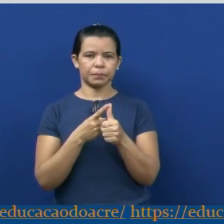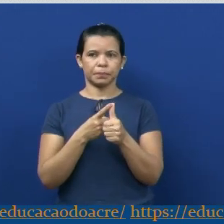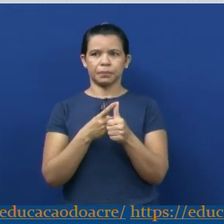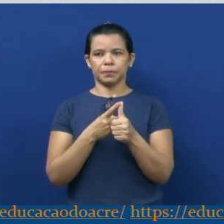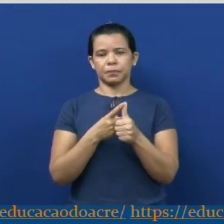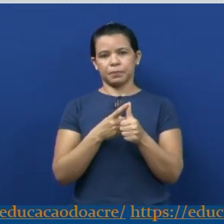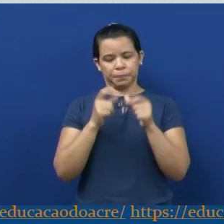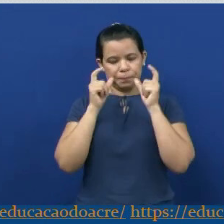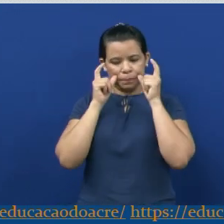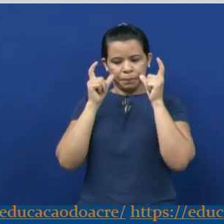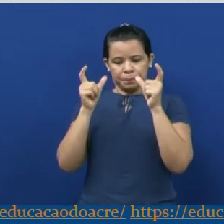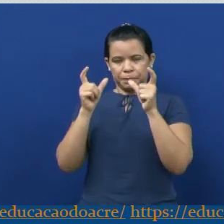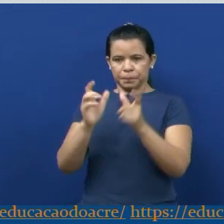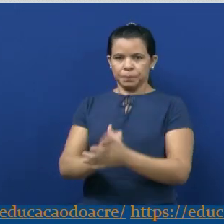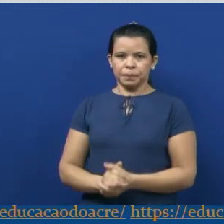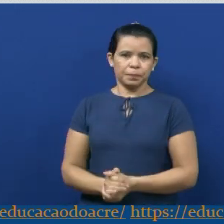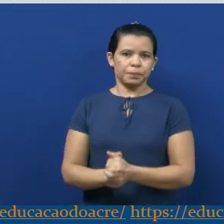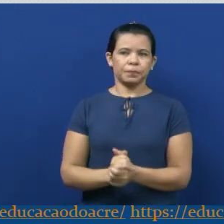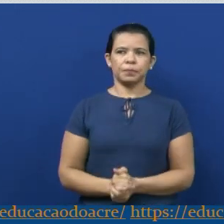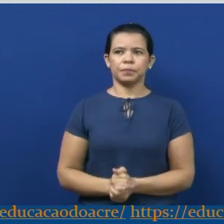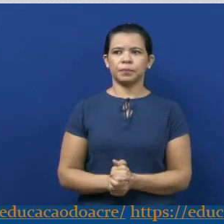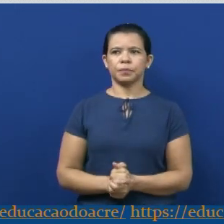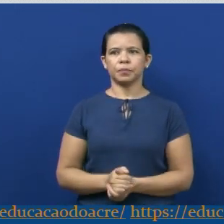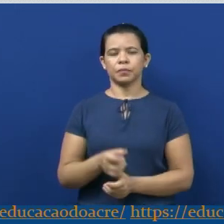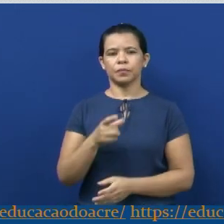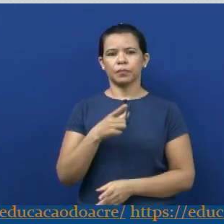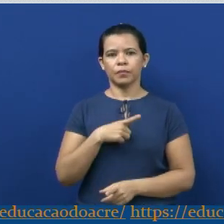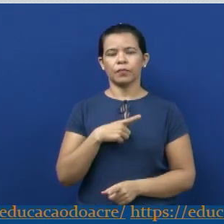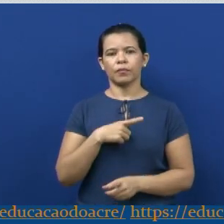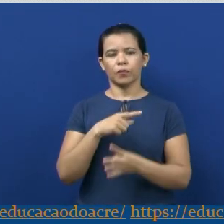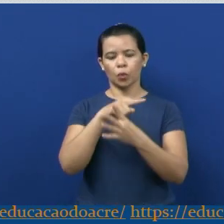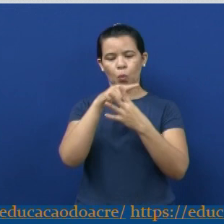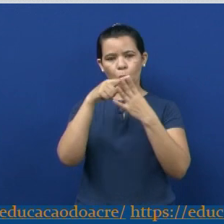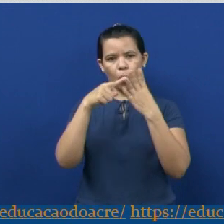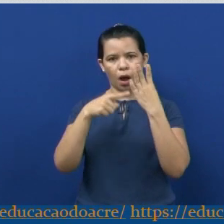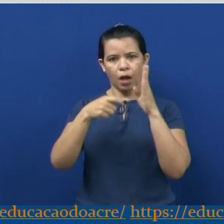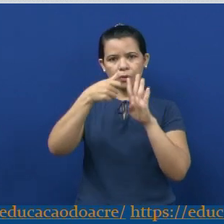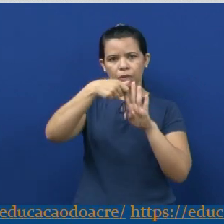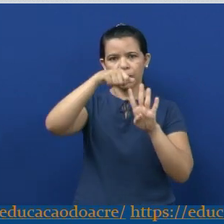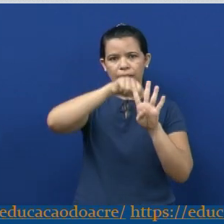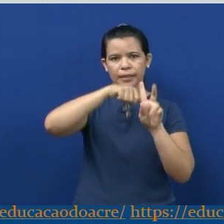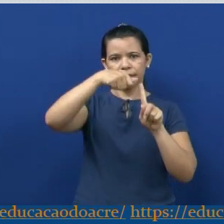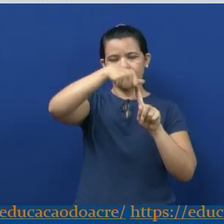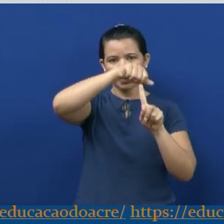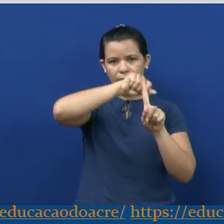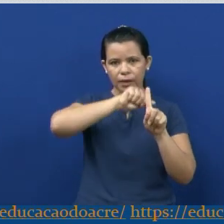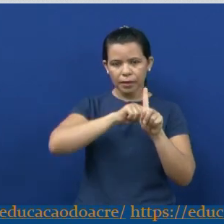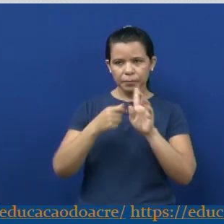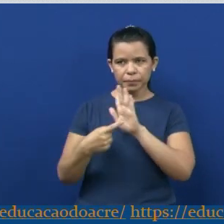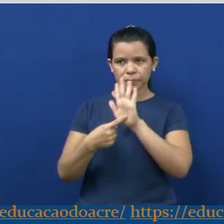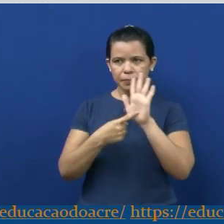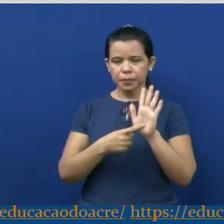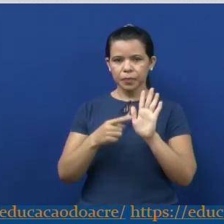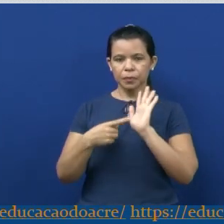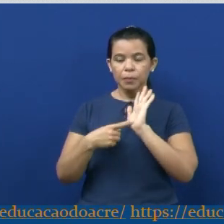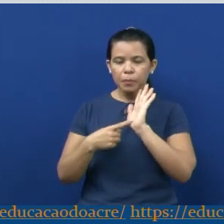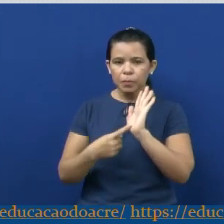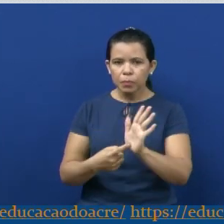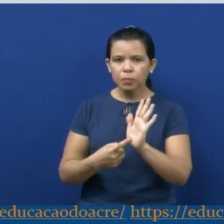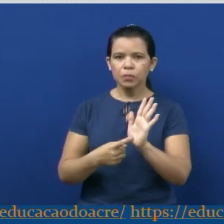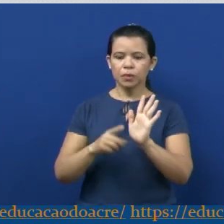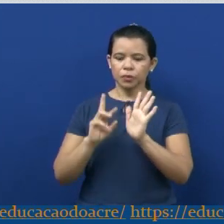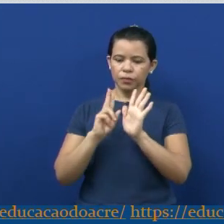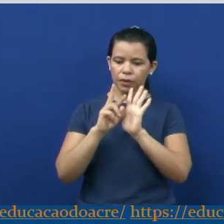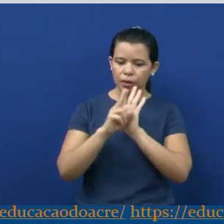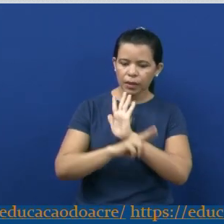bem, preste atenção. Os 4 calendários apresentados abaixo mostram a variedade na contagem do tempo